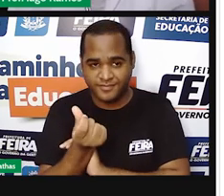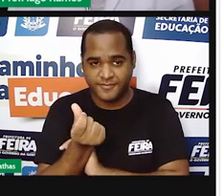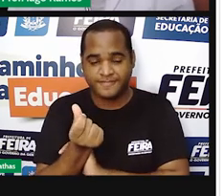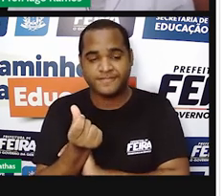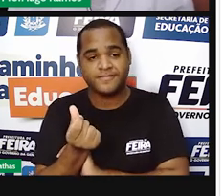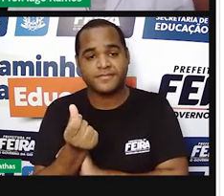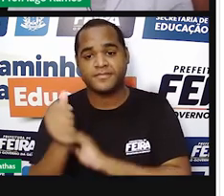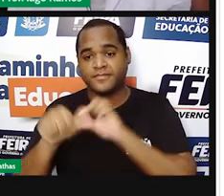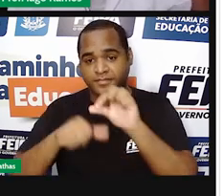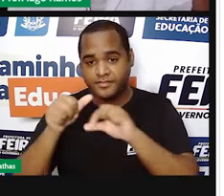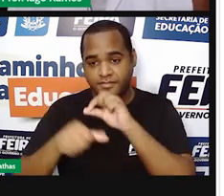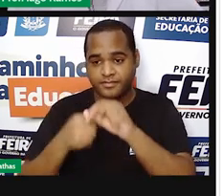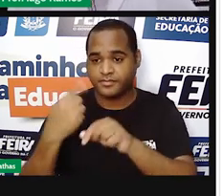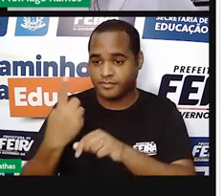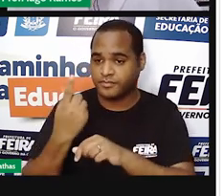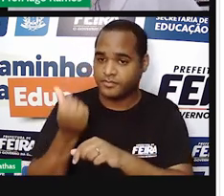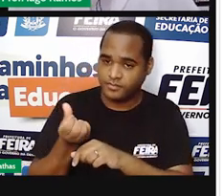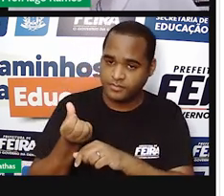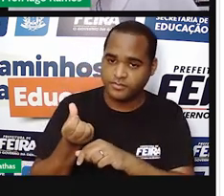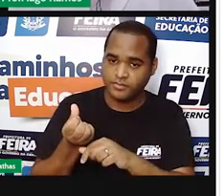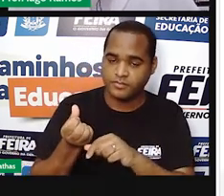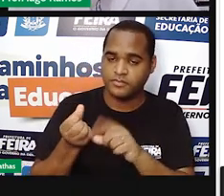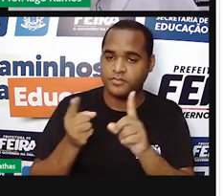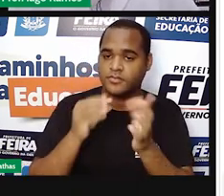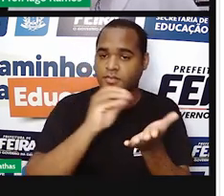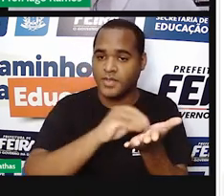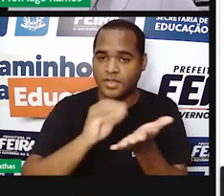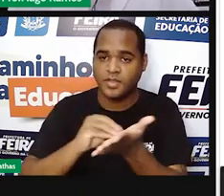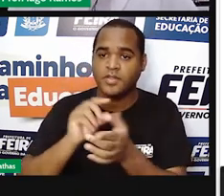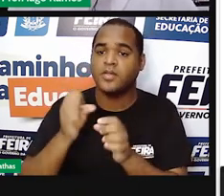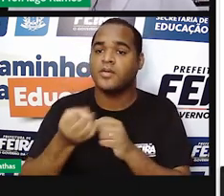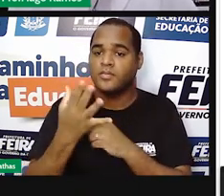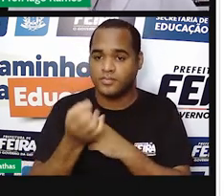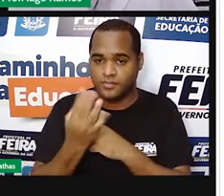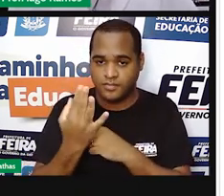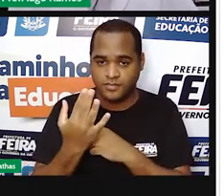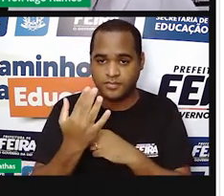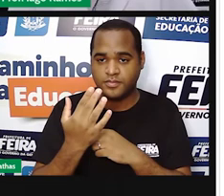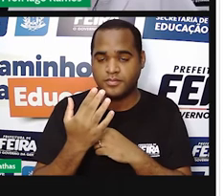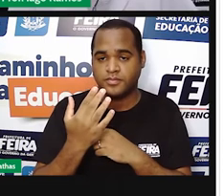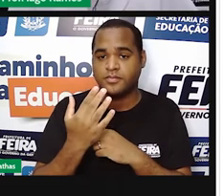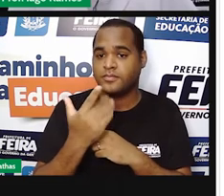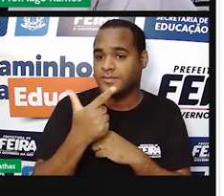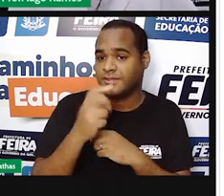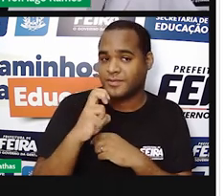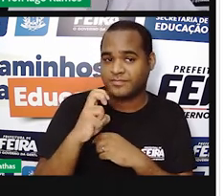tirando um de 26 sobra e 25